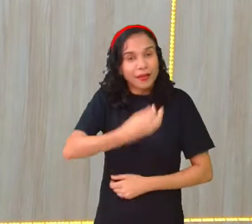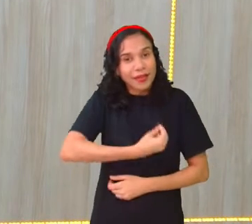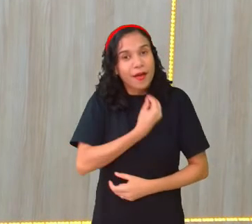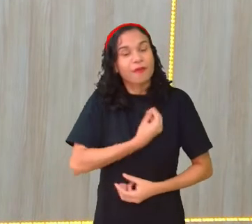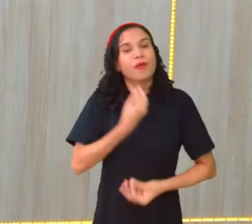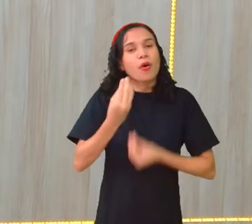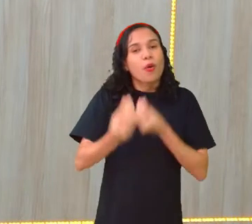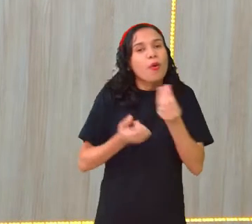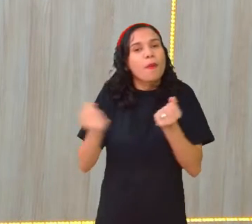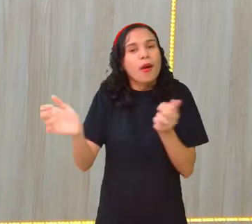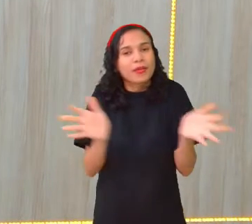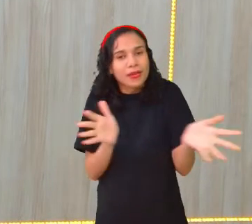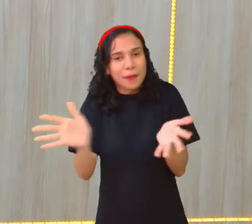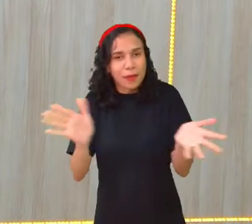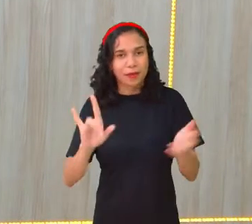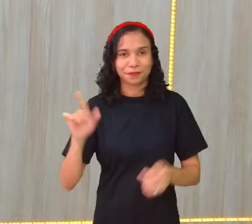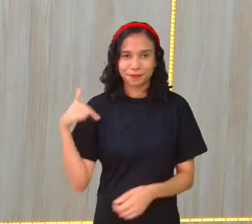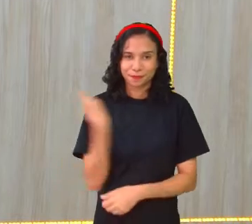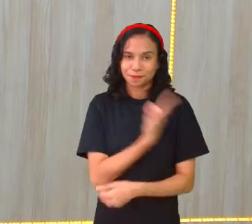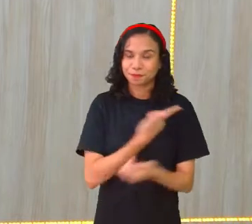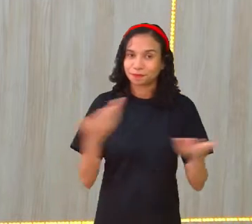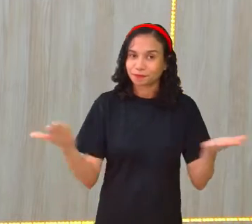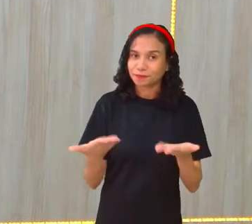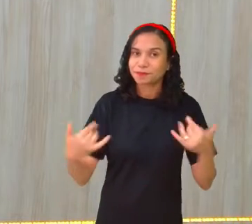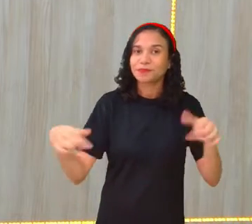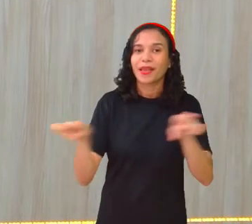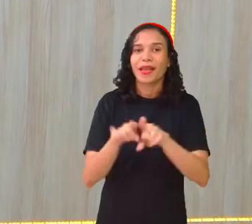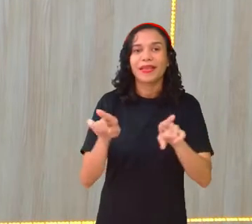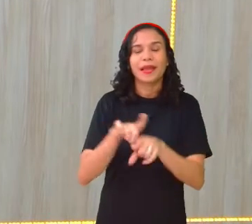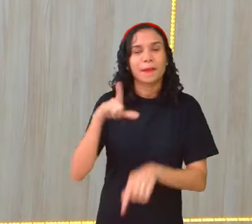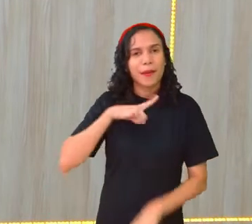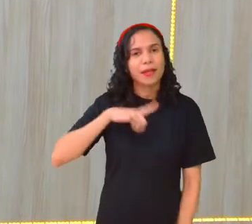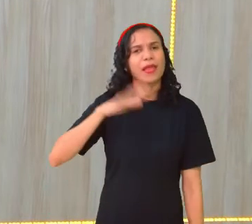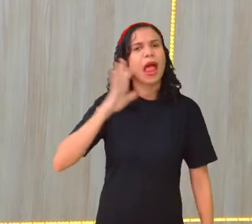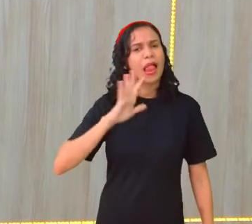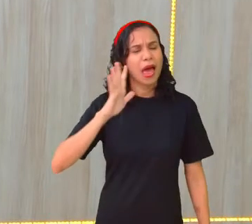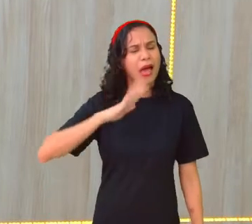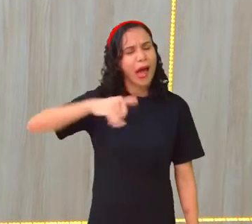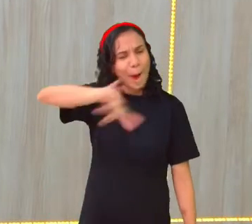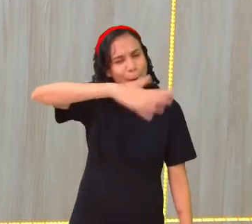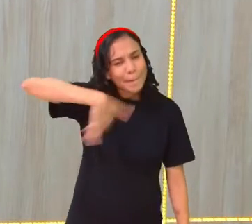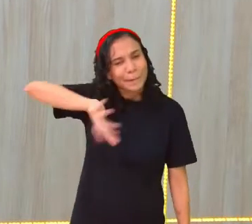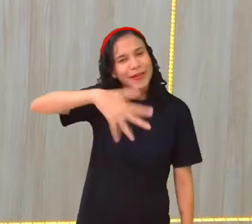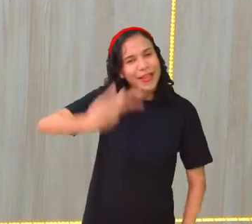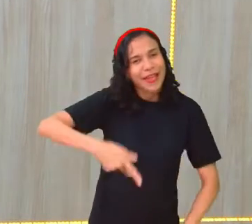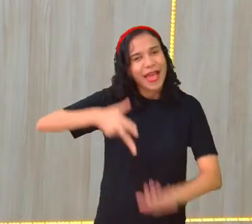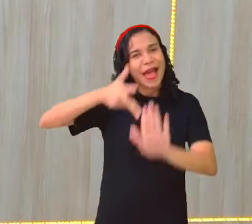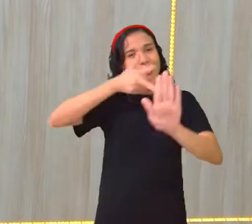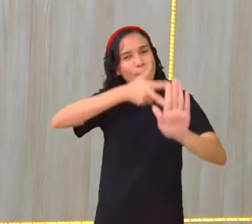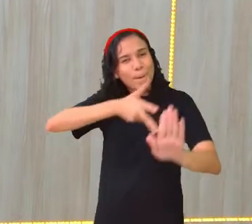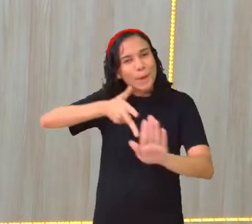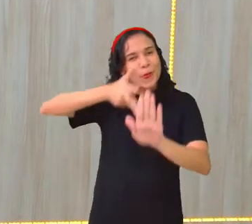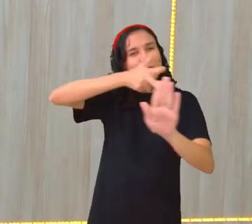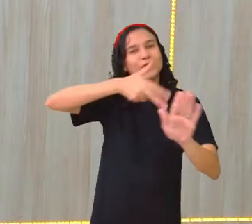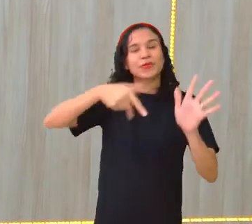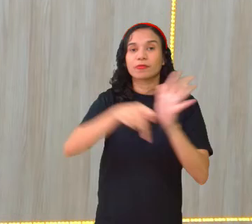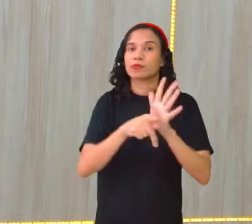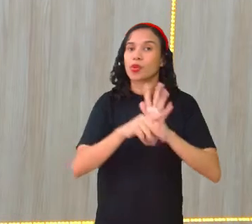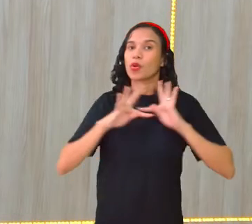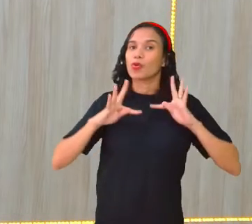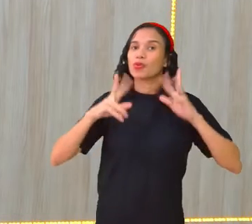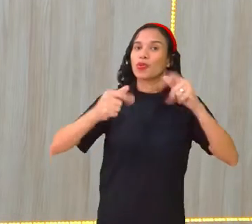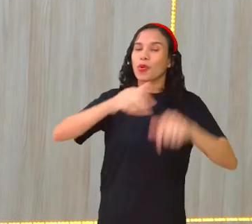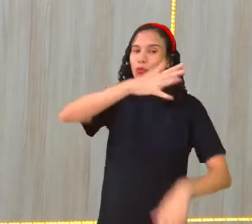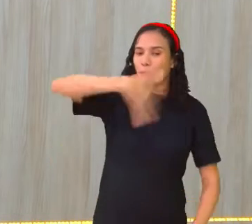garantindo a acessibilidade. A gente conta também com a galera massa aqui na produção, né? Toda